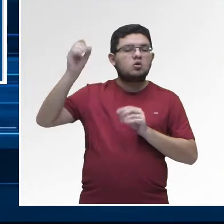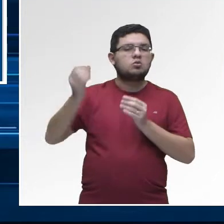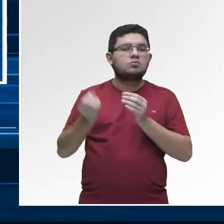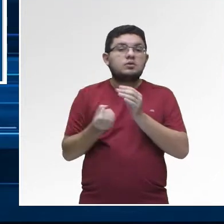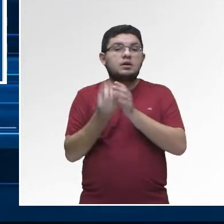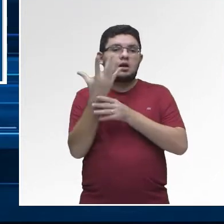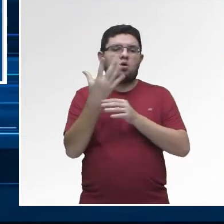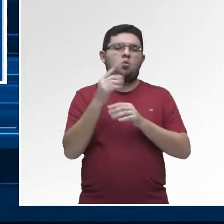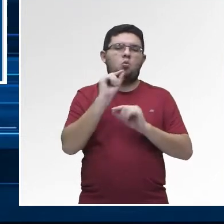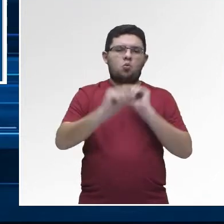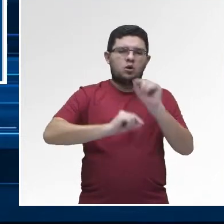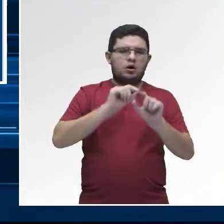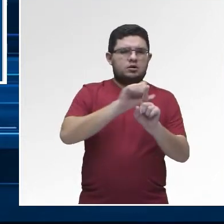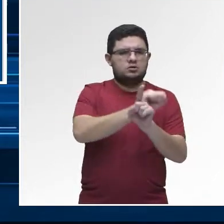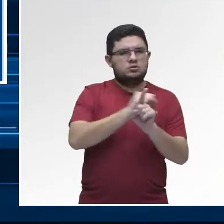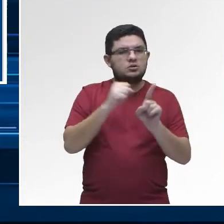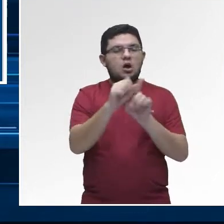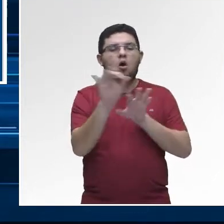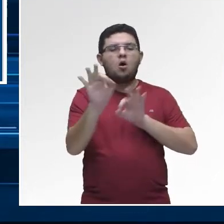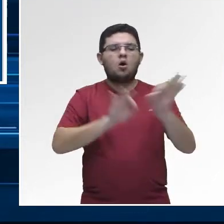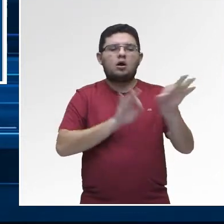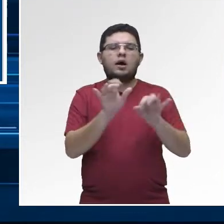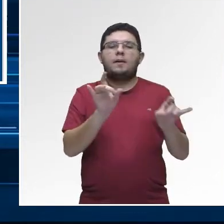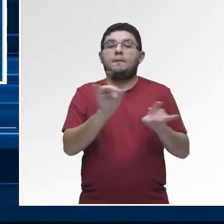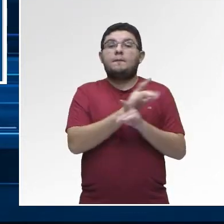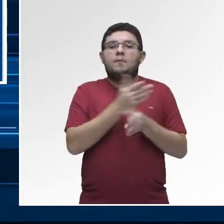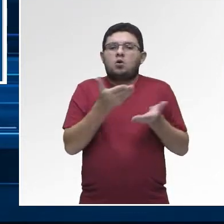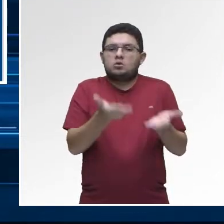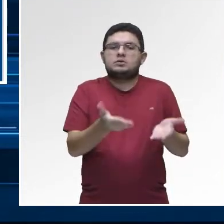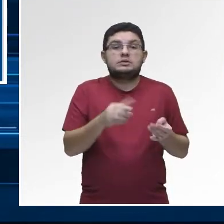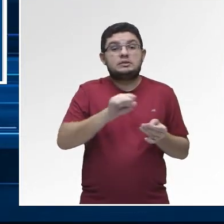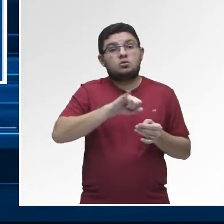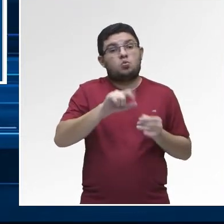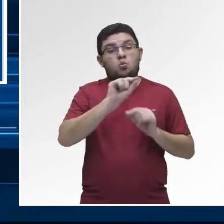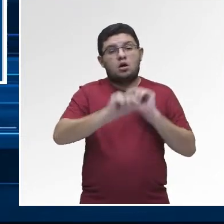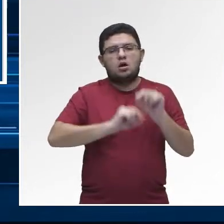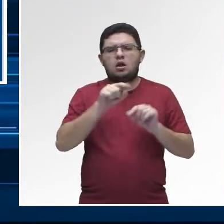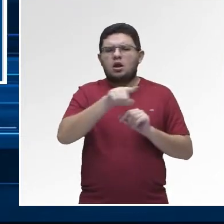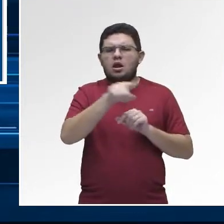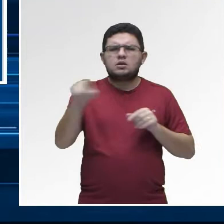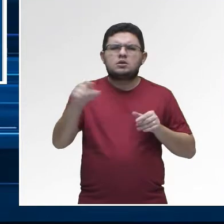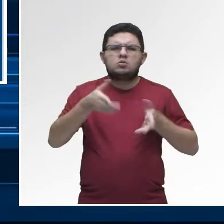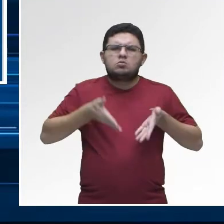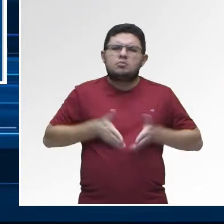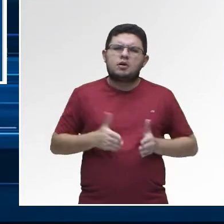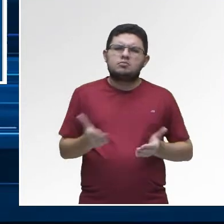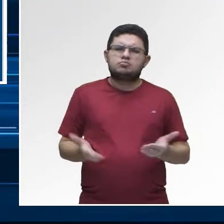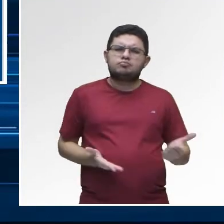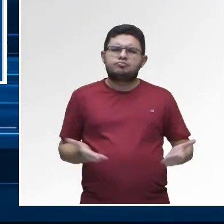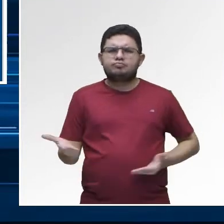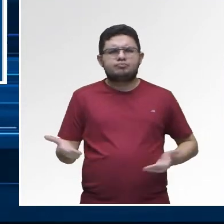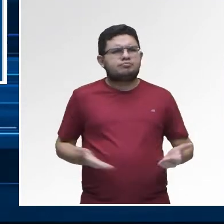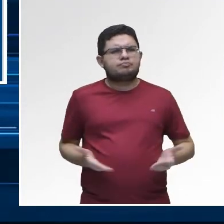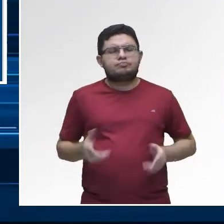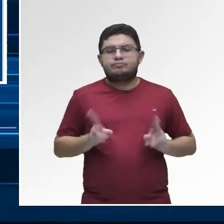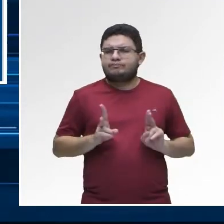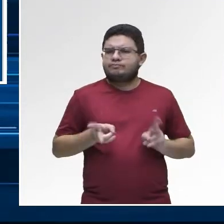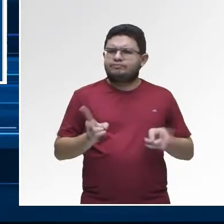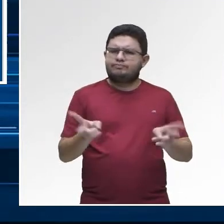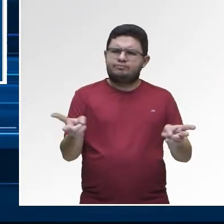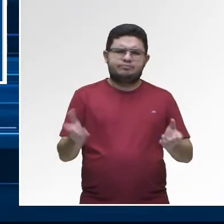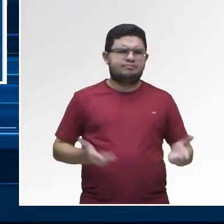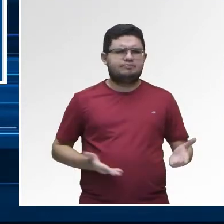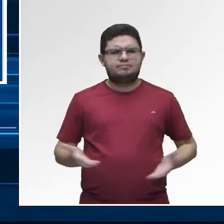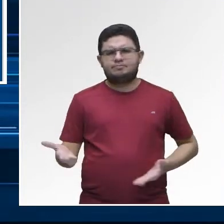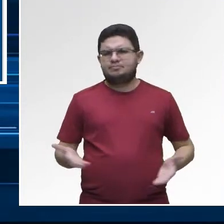maneira. Então, eu nasci para ser servo, eu vou ser servo. Eu nasci para ser padre, clero, eu vou ser